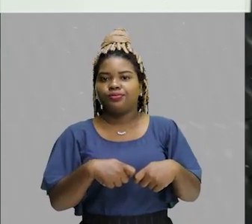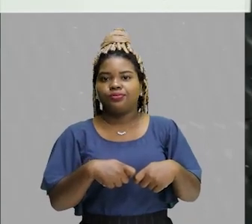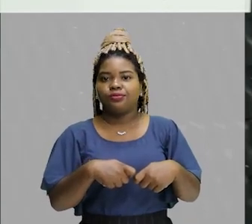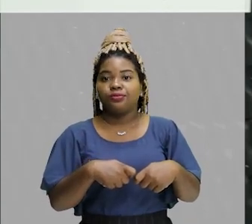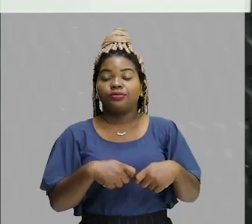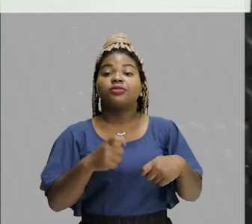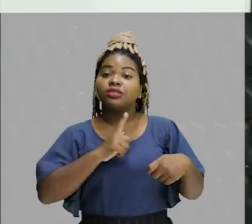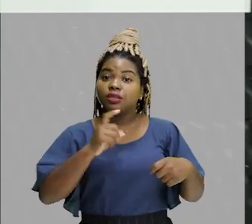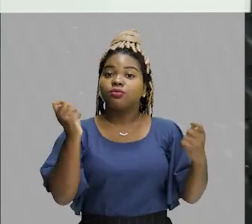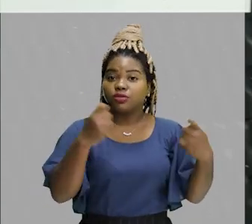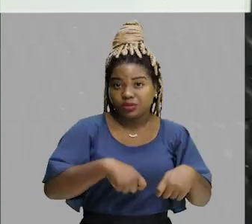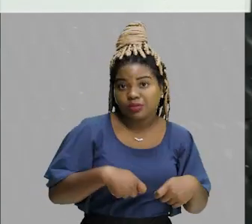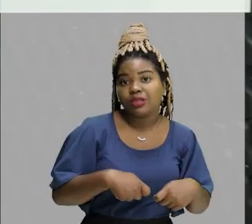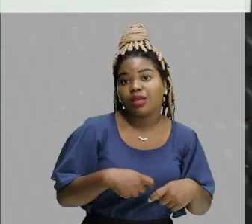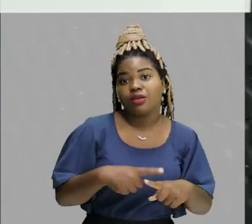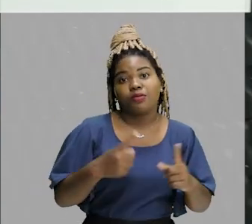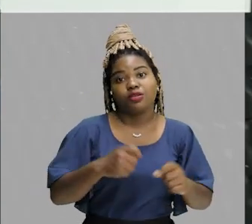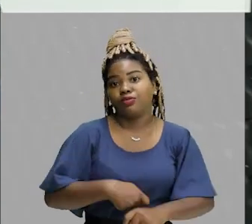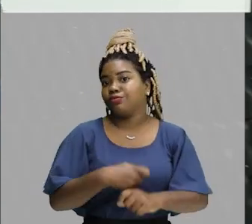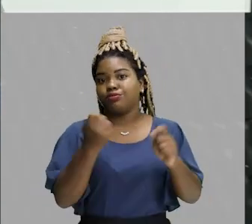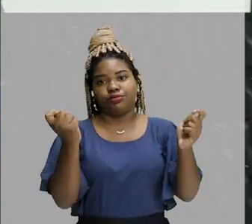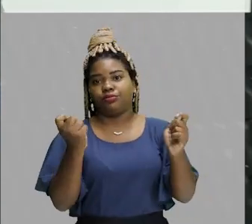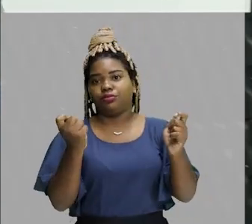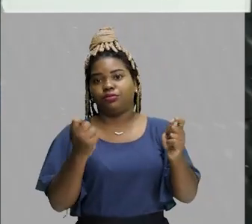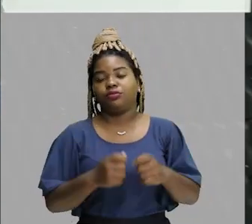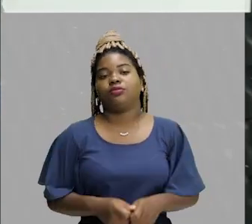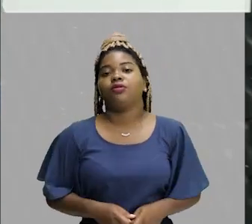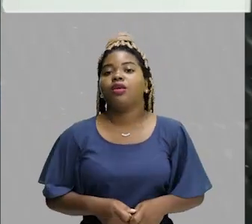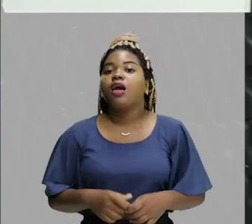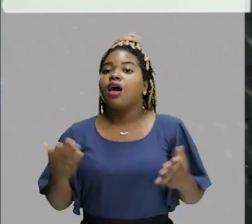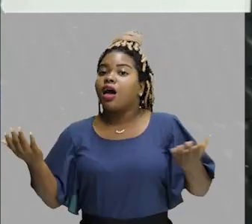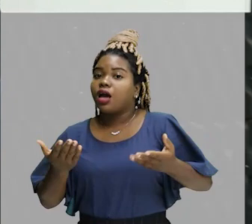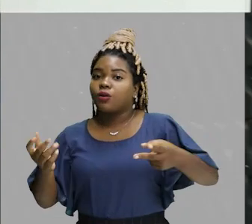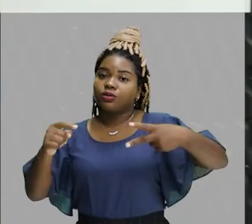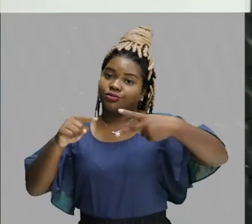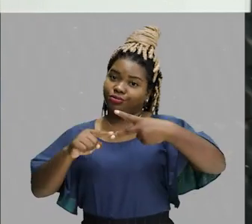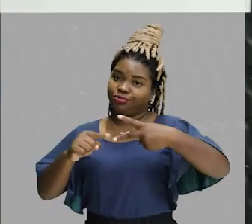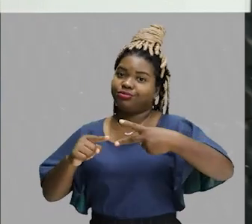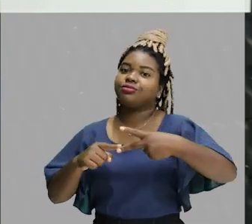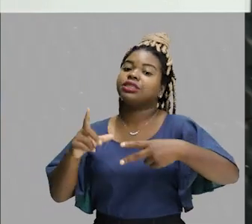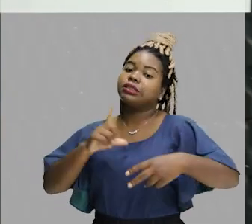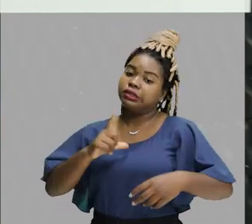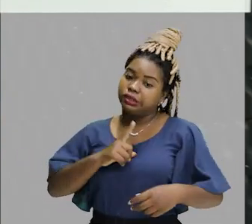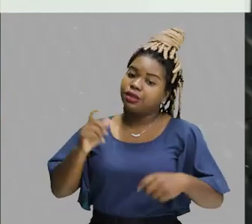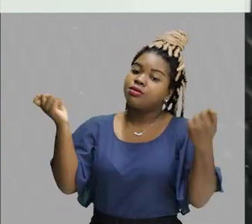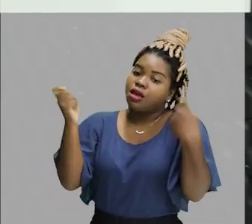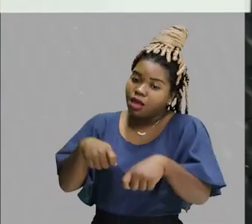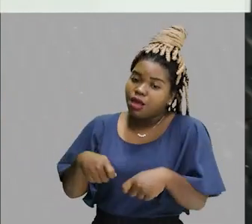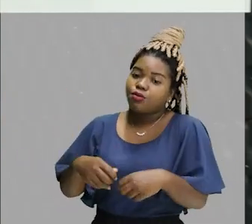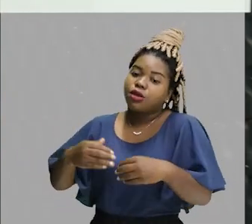facilidade, tá, de avanço na